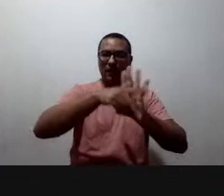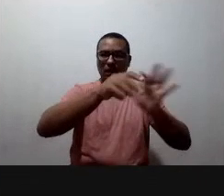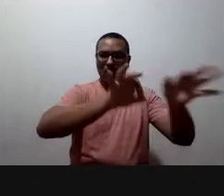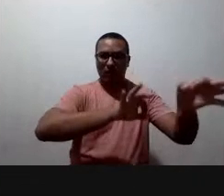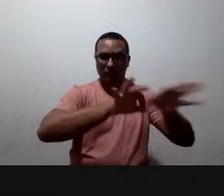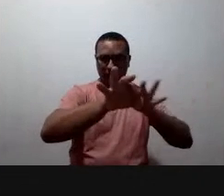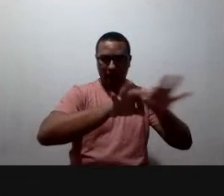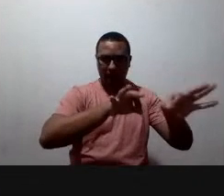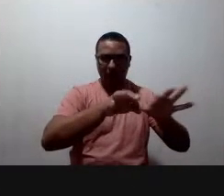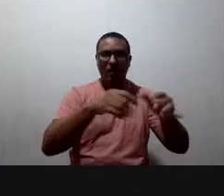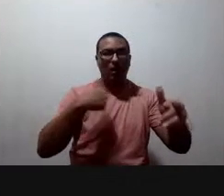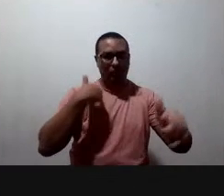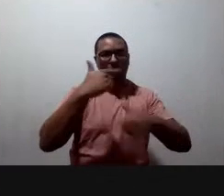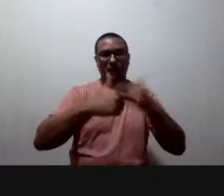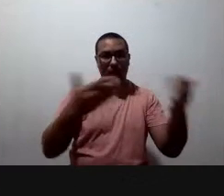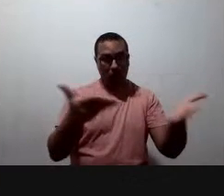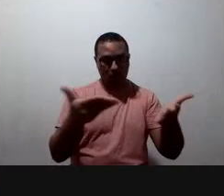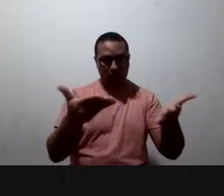hoje.